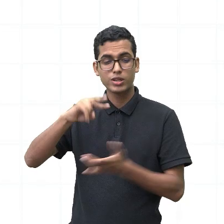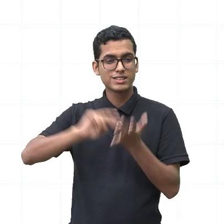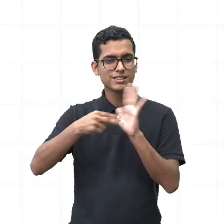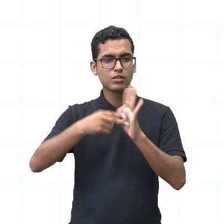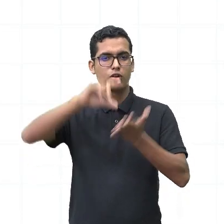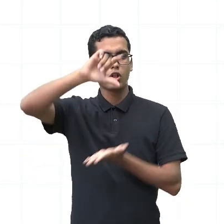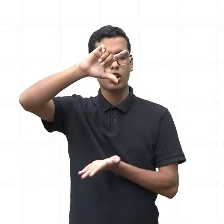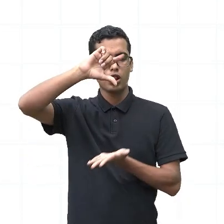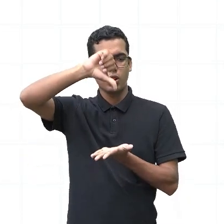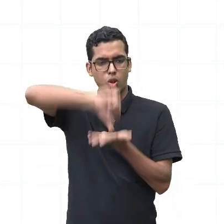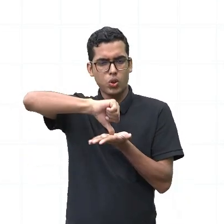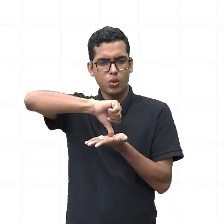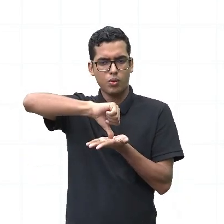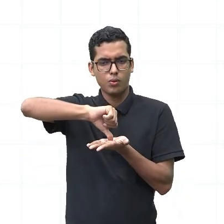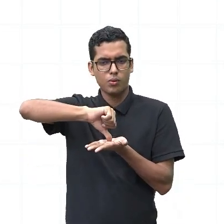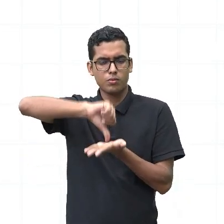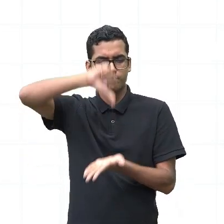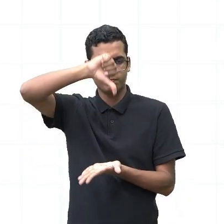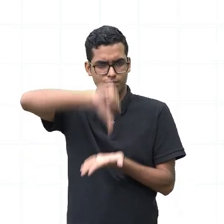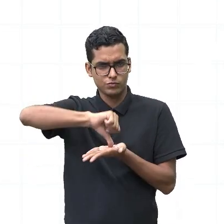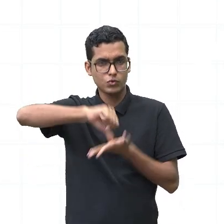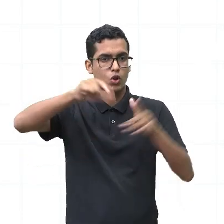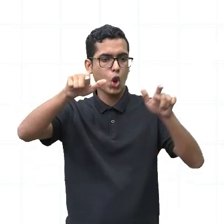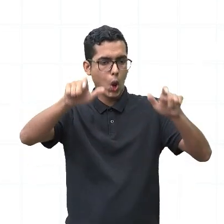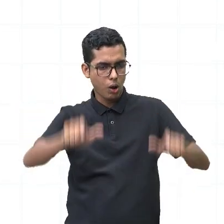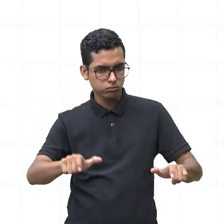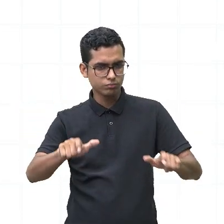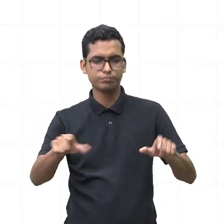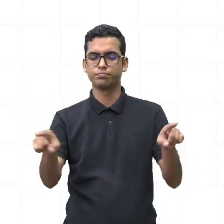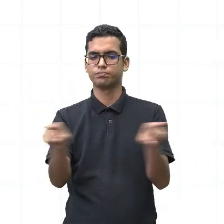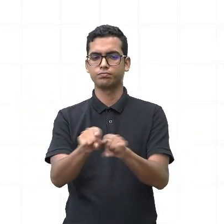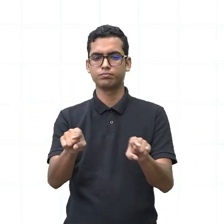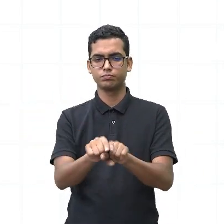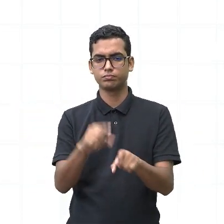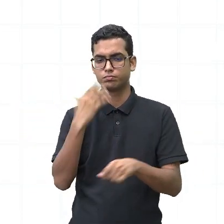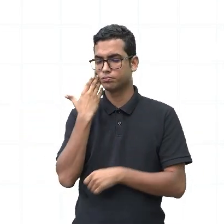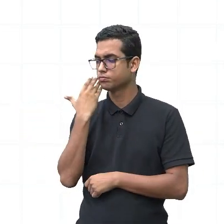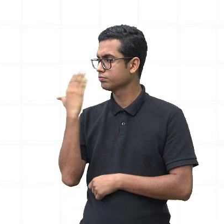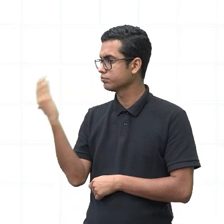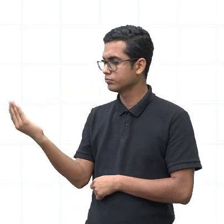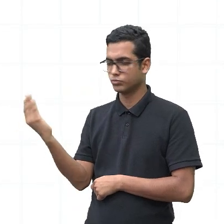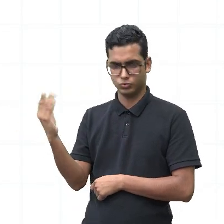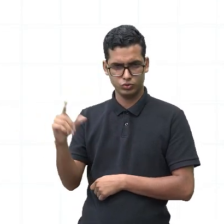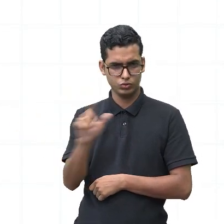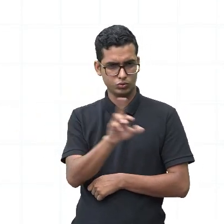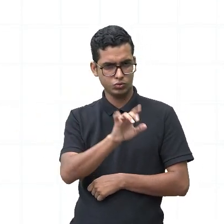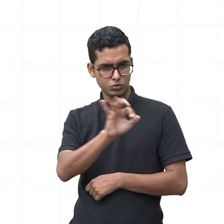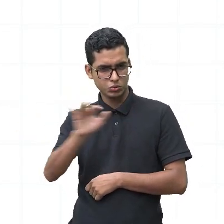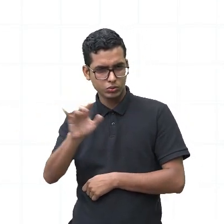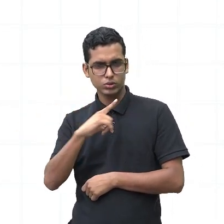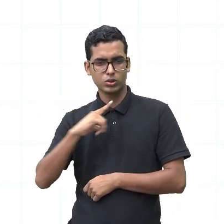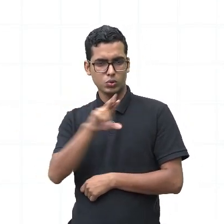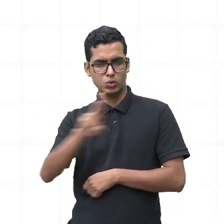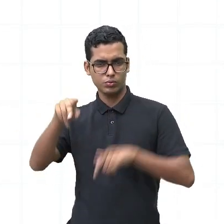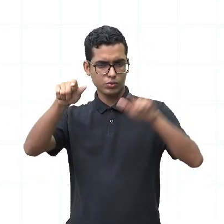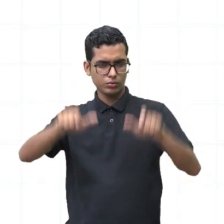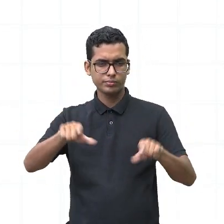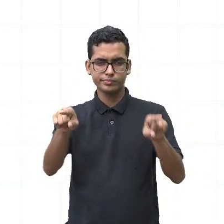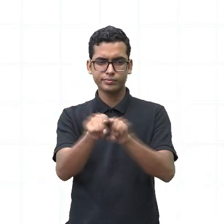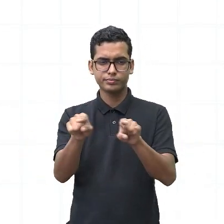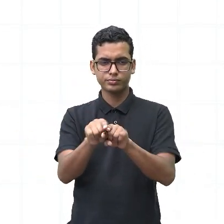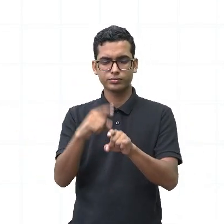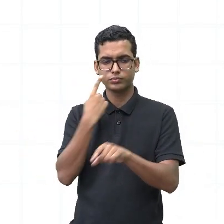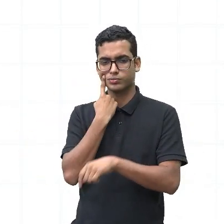Então, racetrack, Playa Death Valley. O que mais? Tem research, Dr.